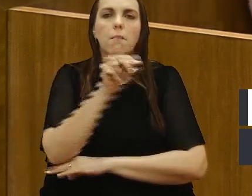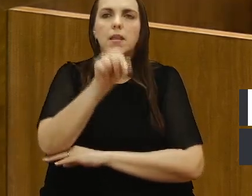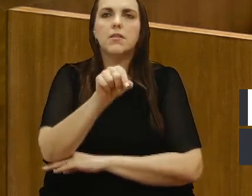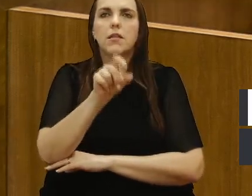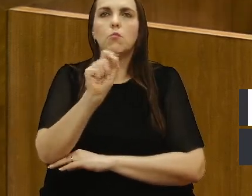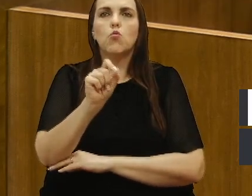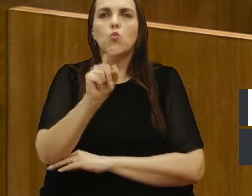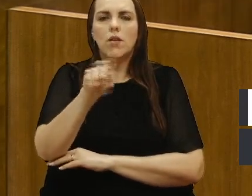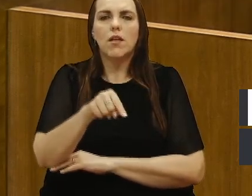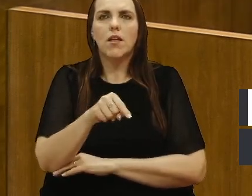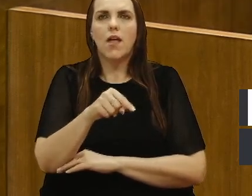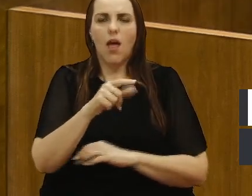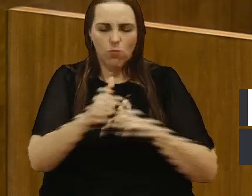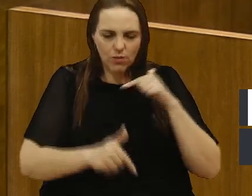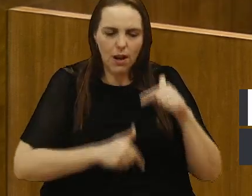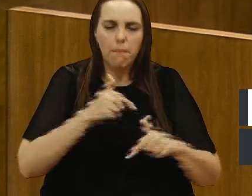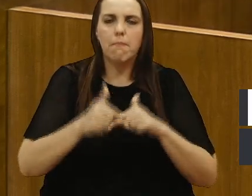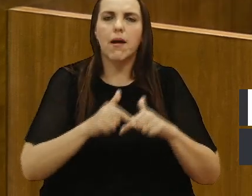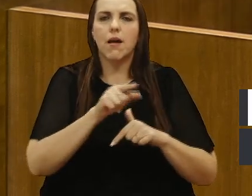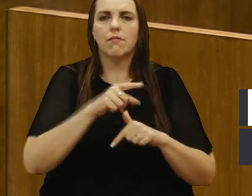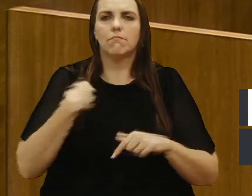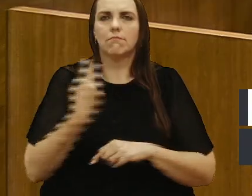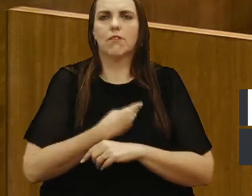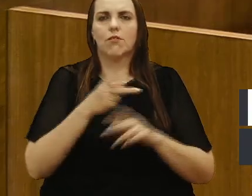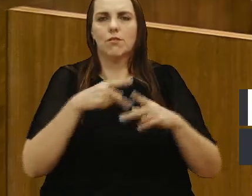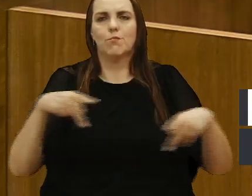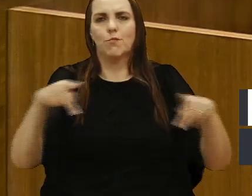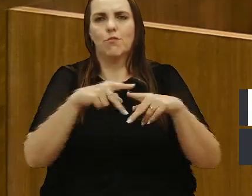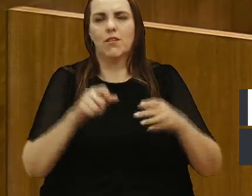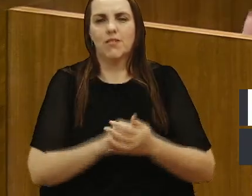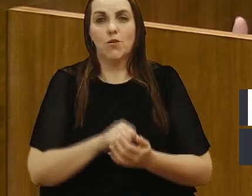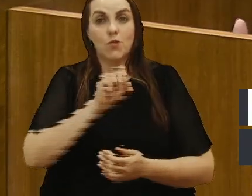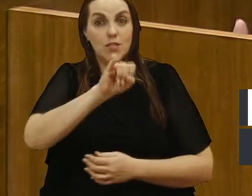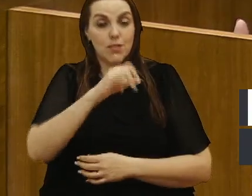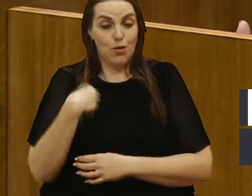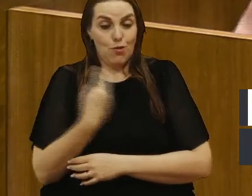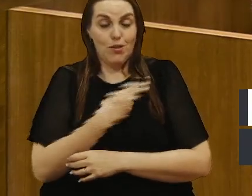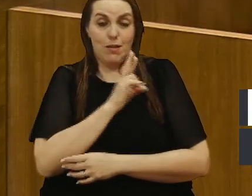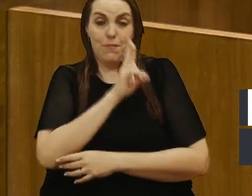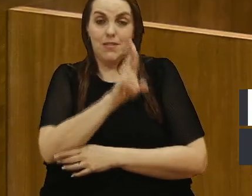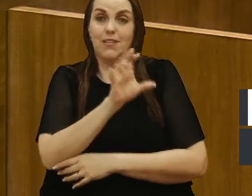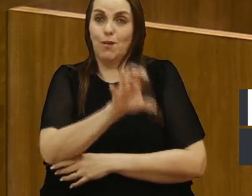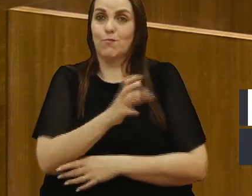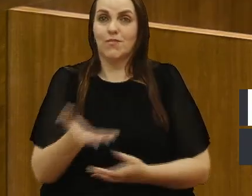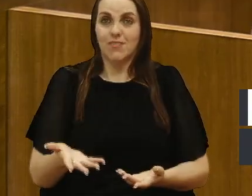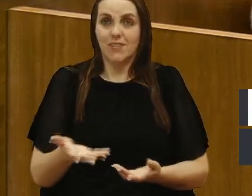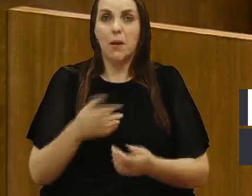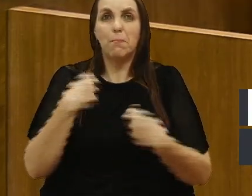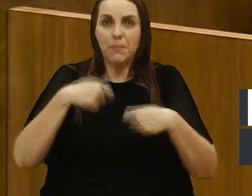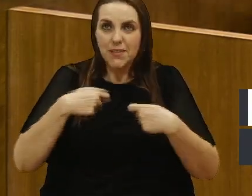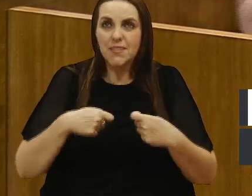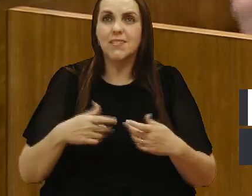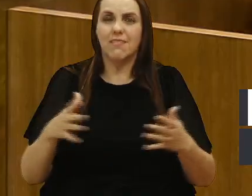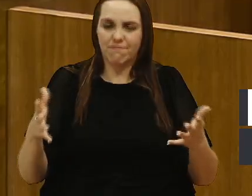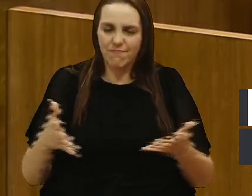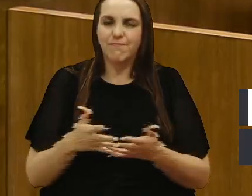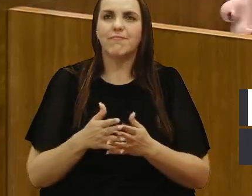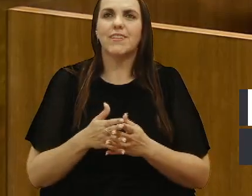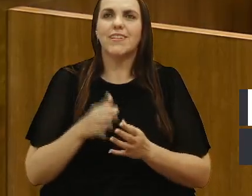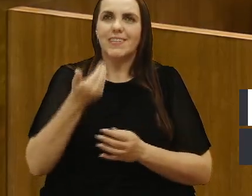é o fruto do trabalho da nossa gente. E se a gente representa isso, a gente precisa